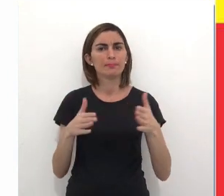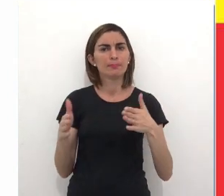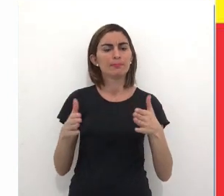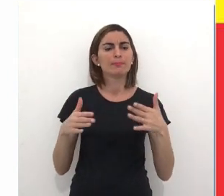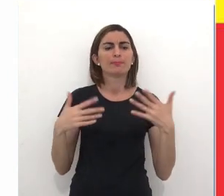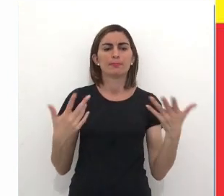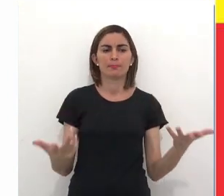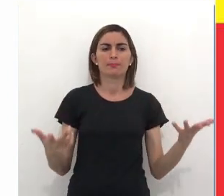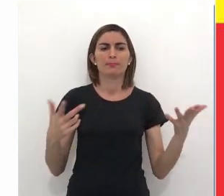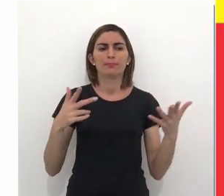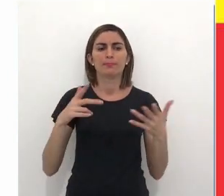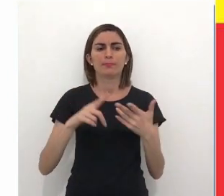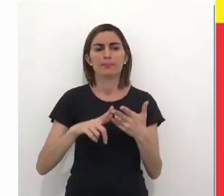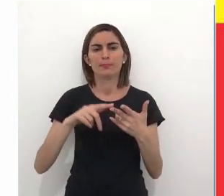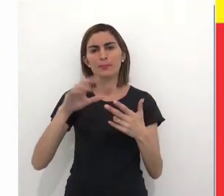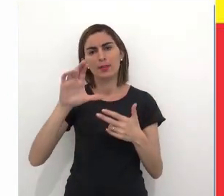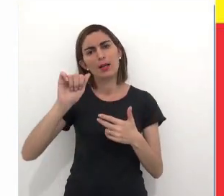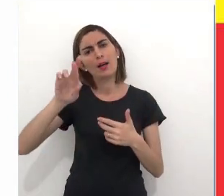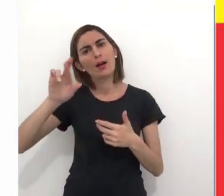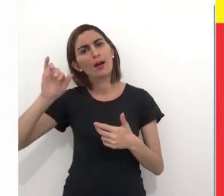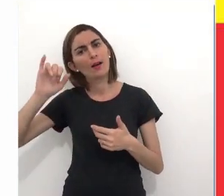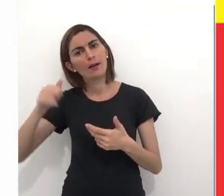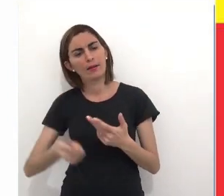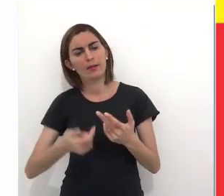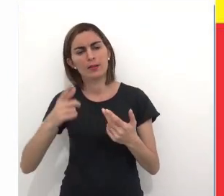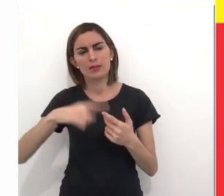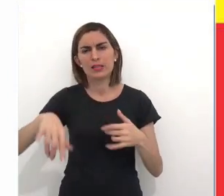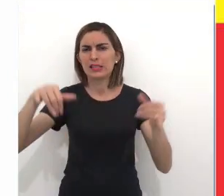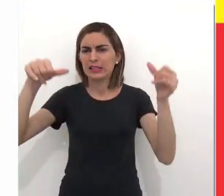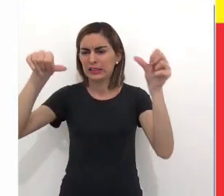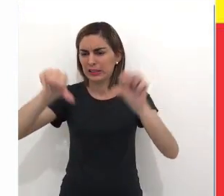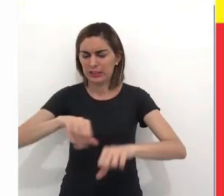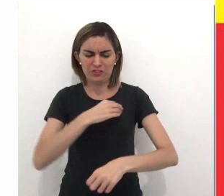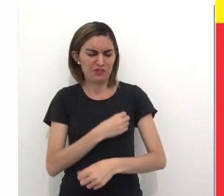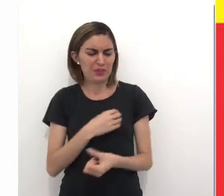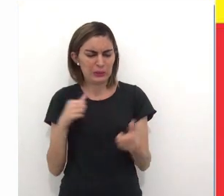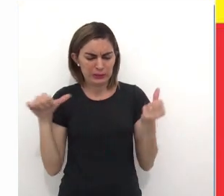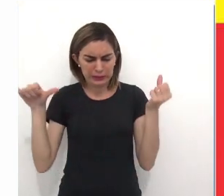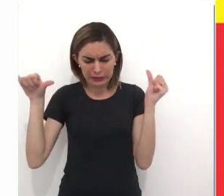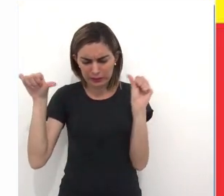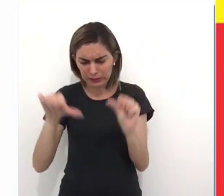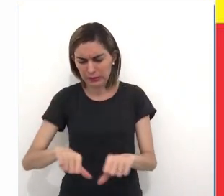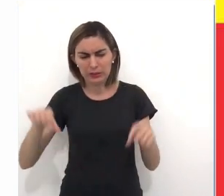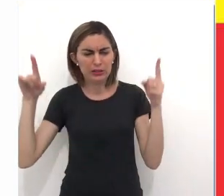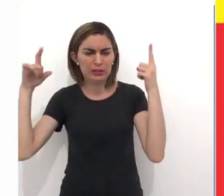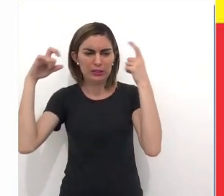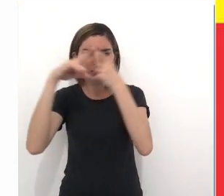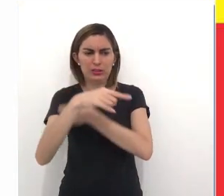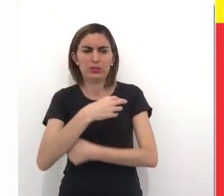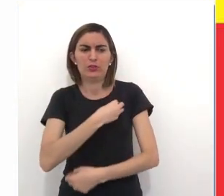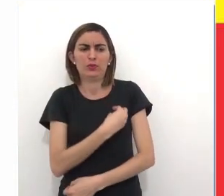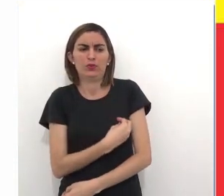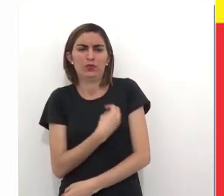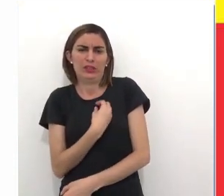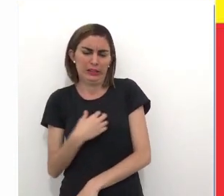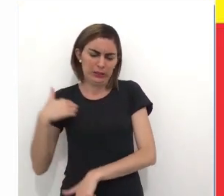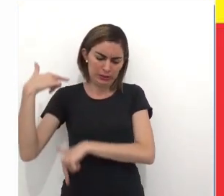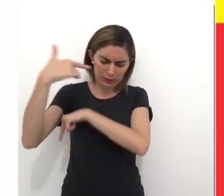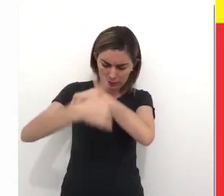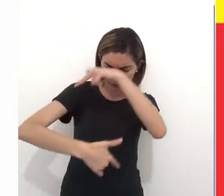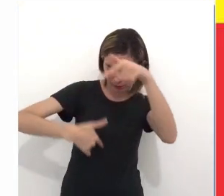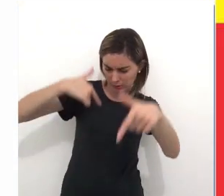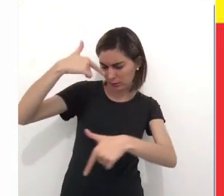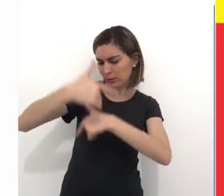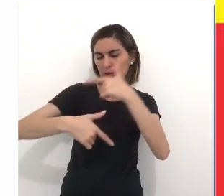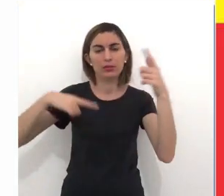naquela época, da freguesia de Carrancas, viviam em péssimas condições de